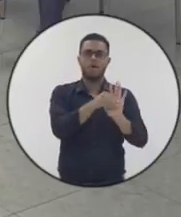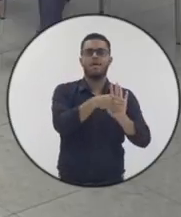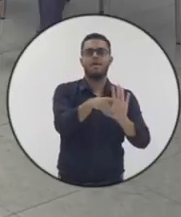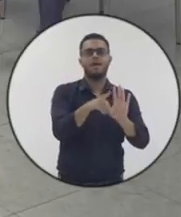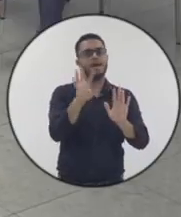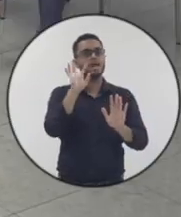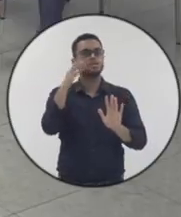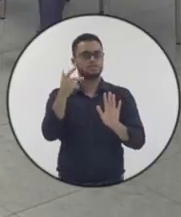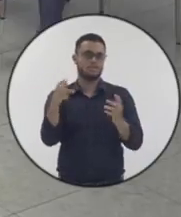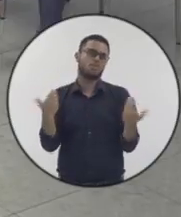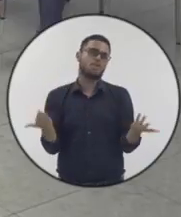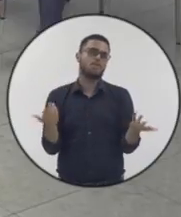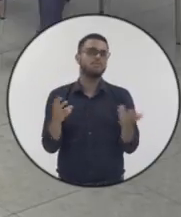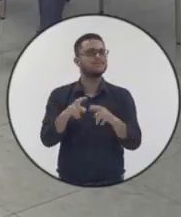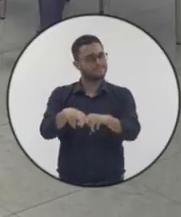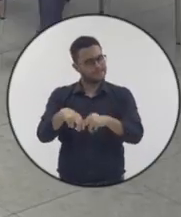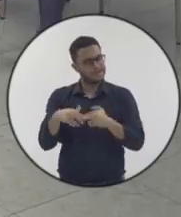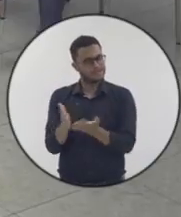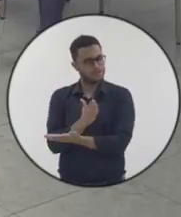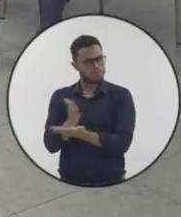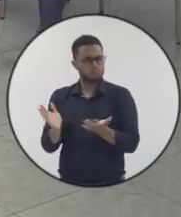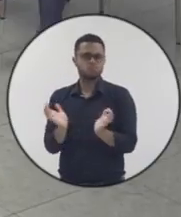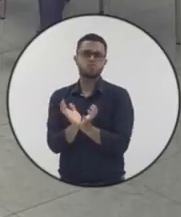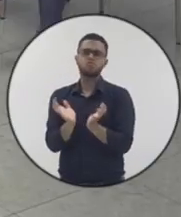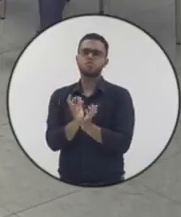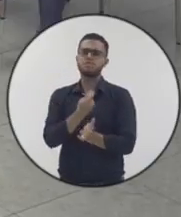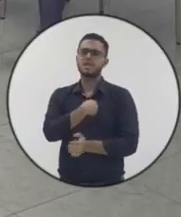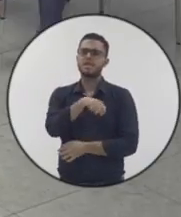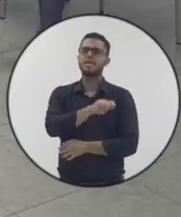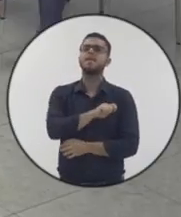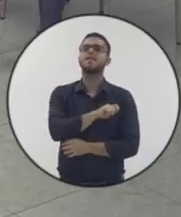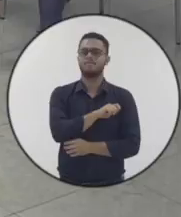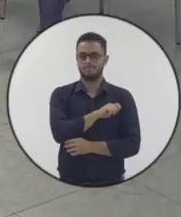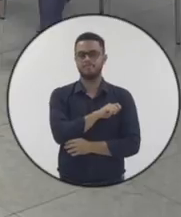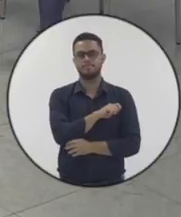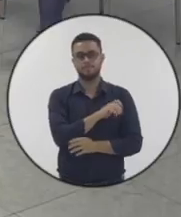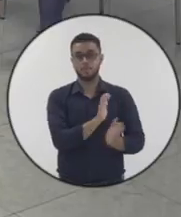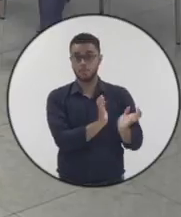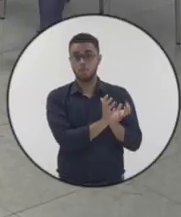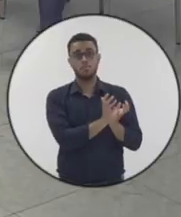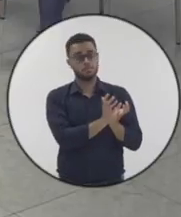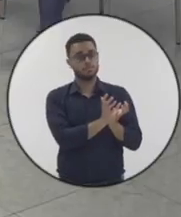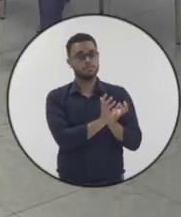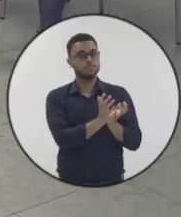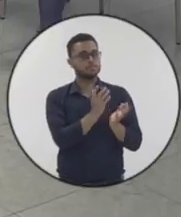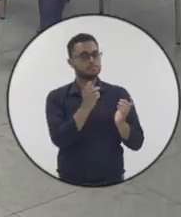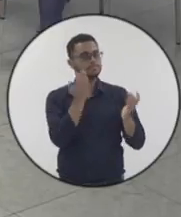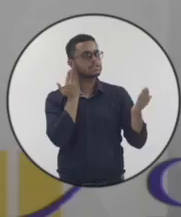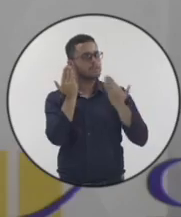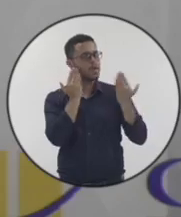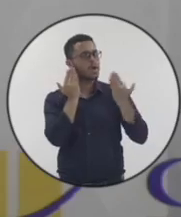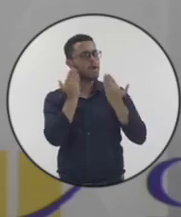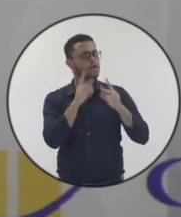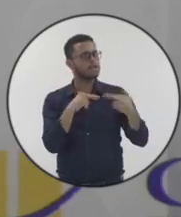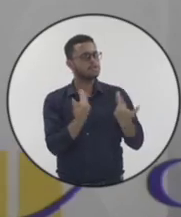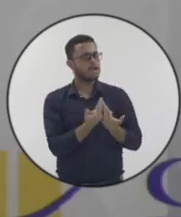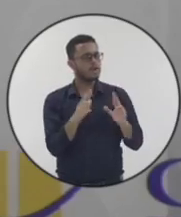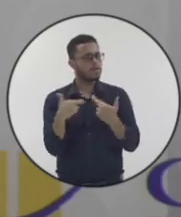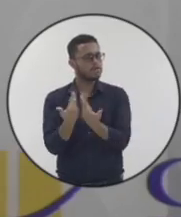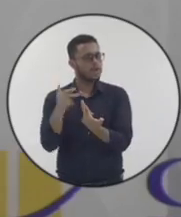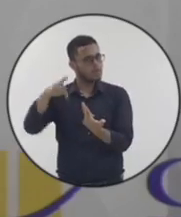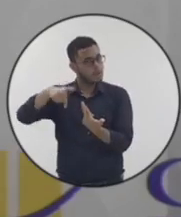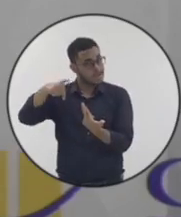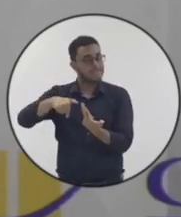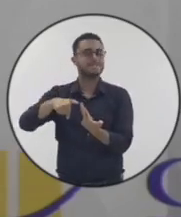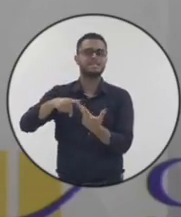resolução foi tomada por delegados e delegadas da categoria de psicólogos e psicólogas reunidos aqui em Brasília, no